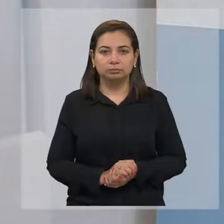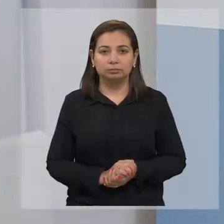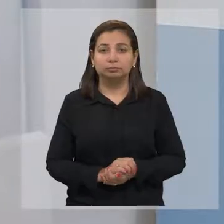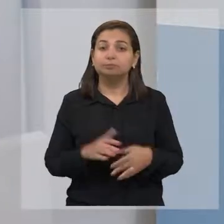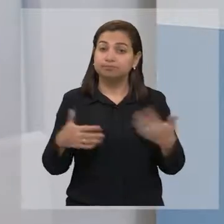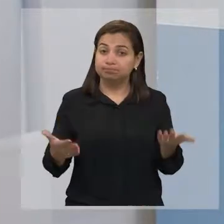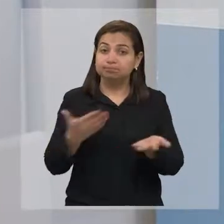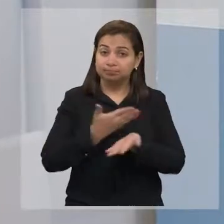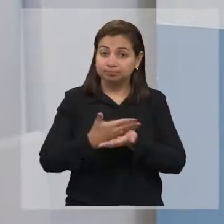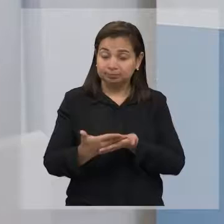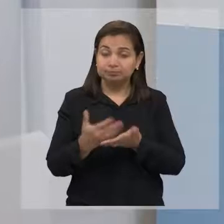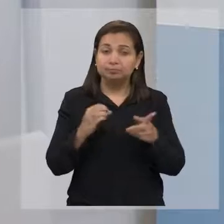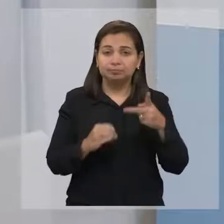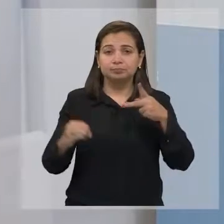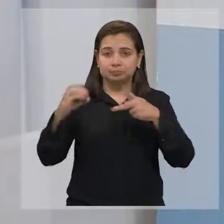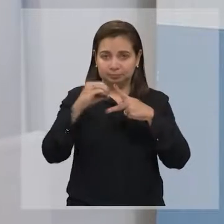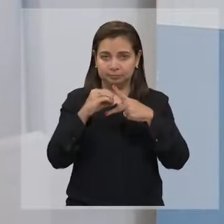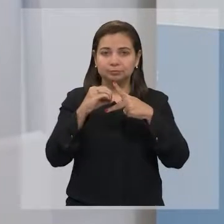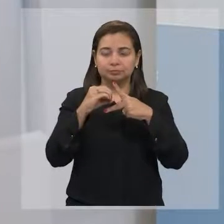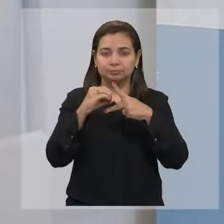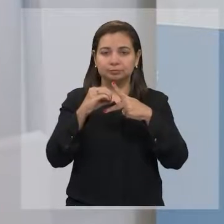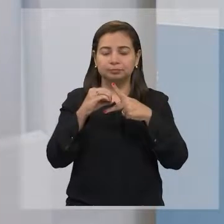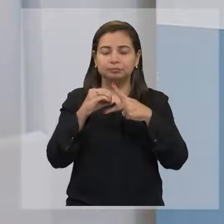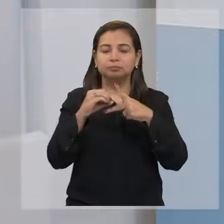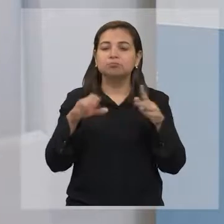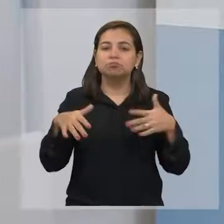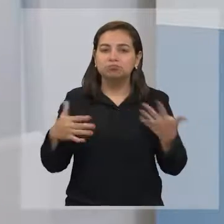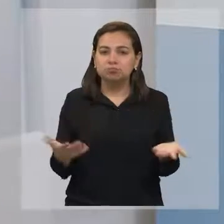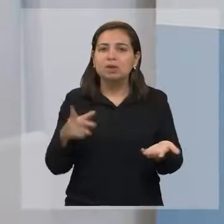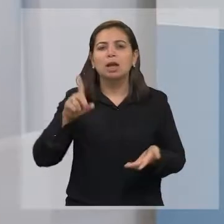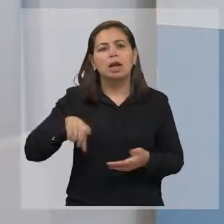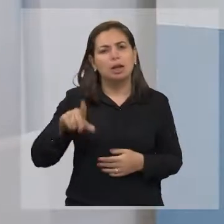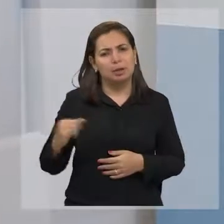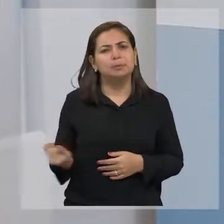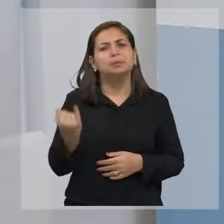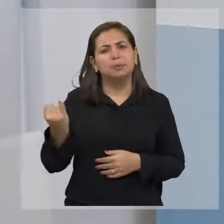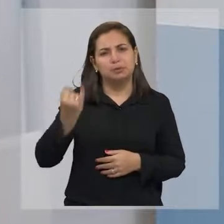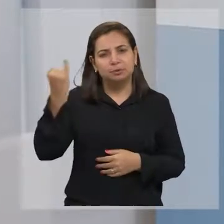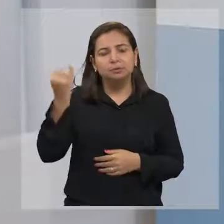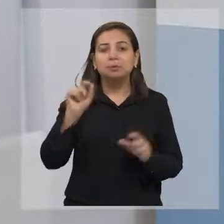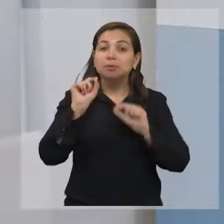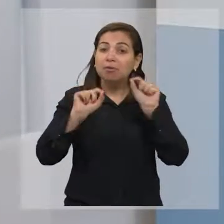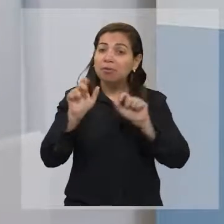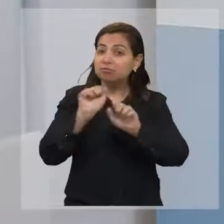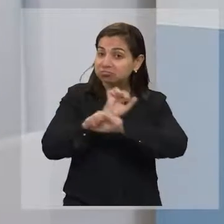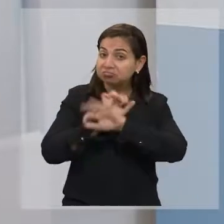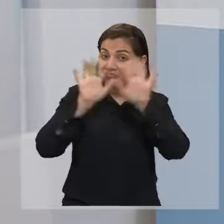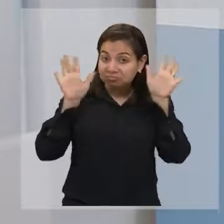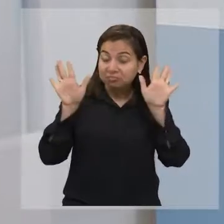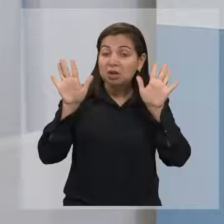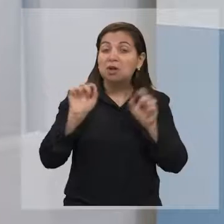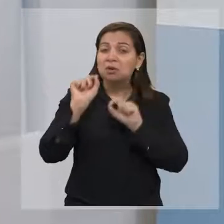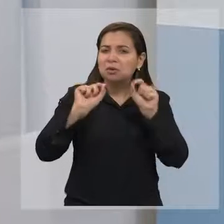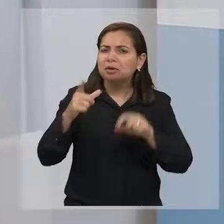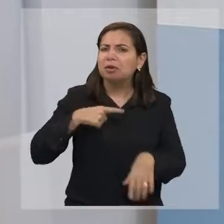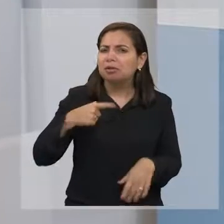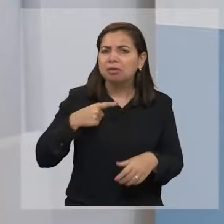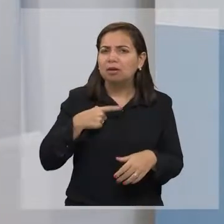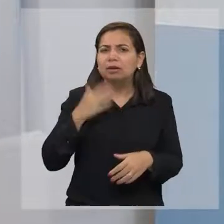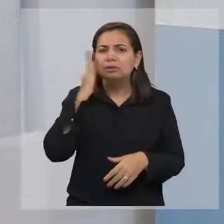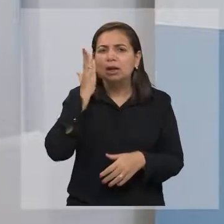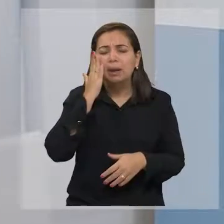Estamos começando o programa Pela Ordem. É um instrumento importante de transparência do exercício da